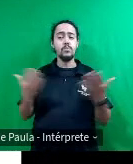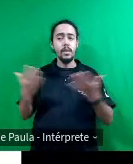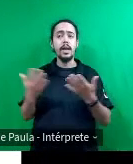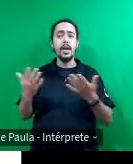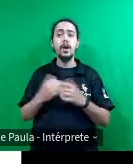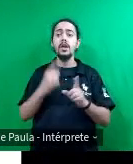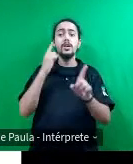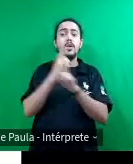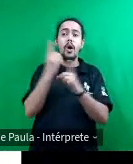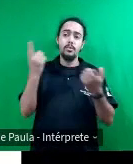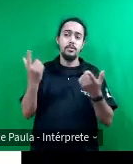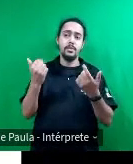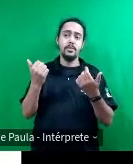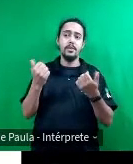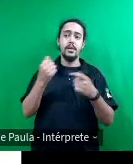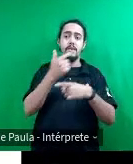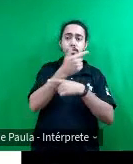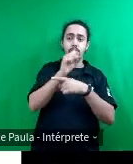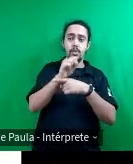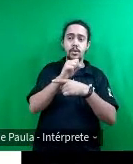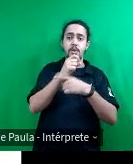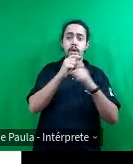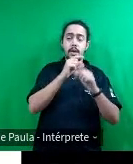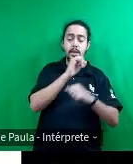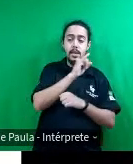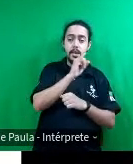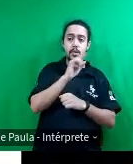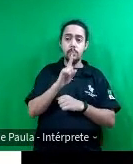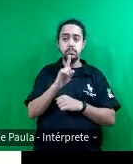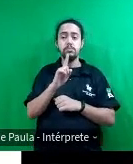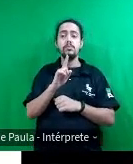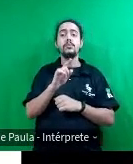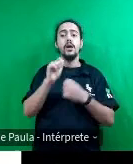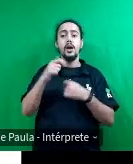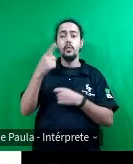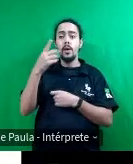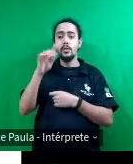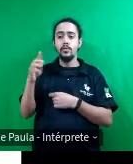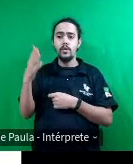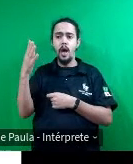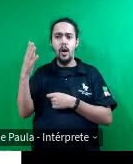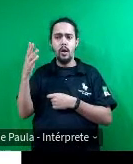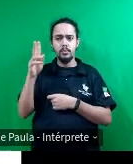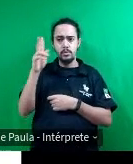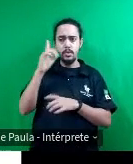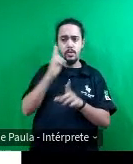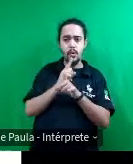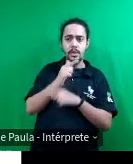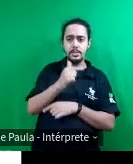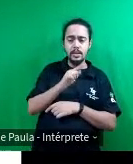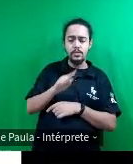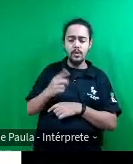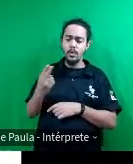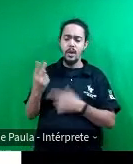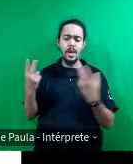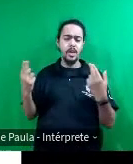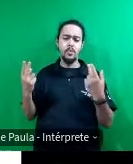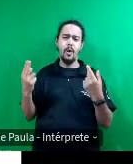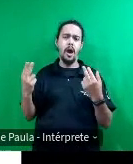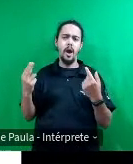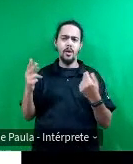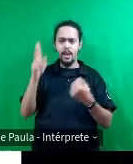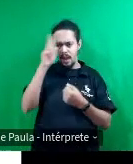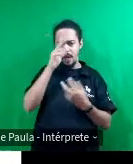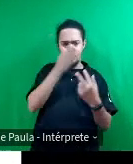ter no I1 4,8 amperes e o I2 7,2 amperes, da mesma forma que calculado aqui utilizando o